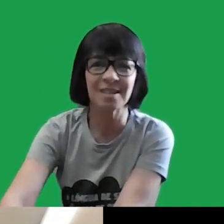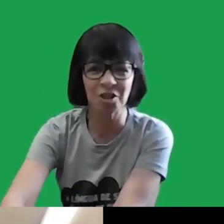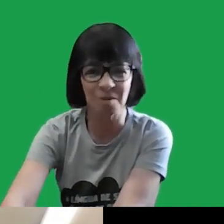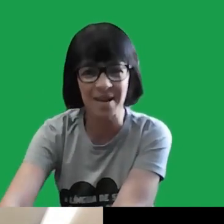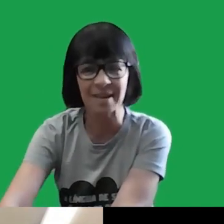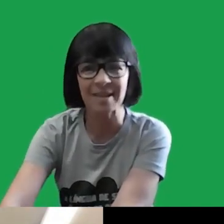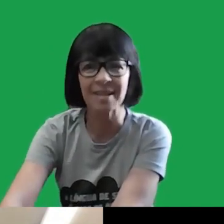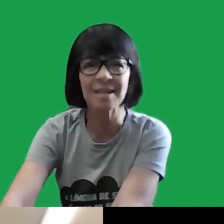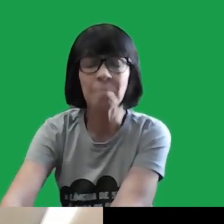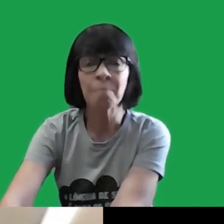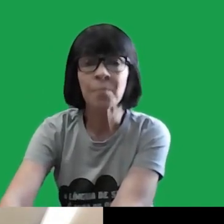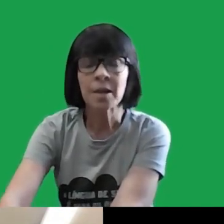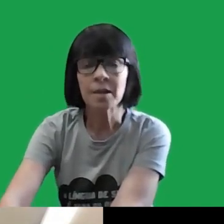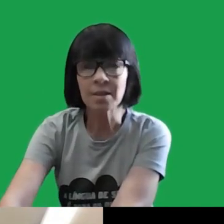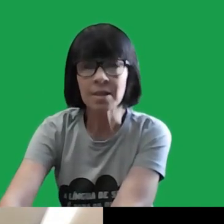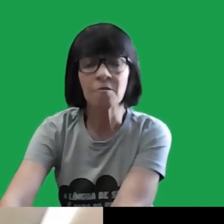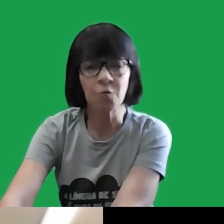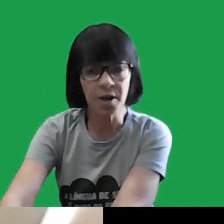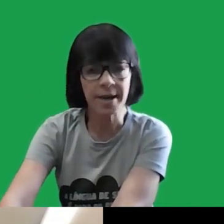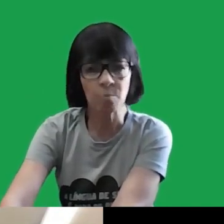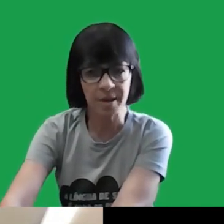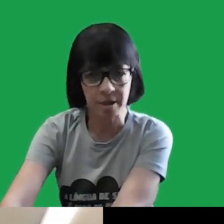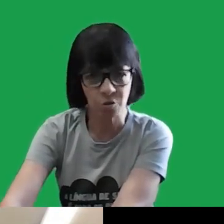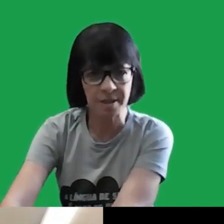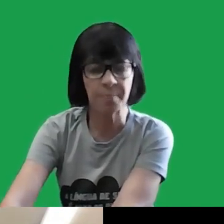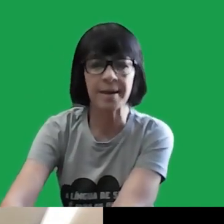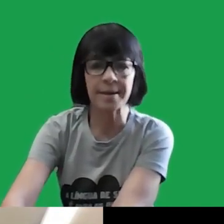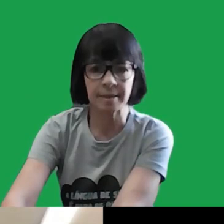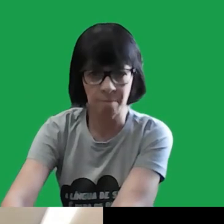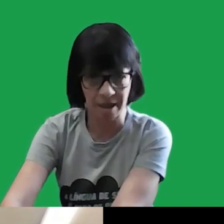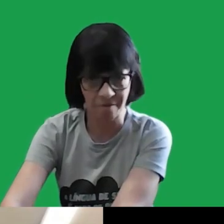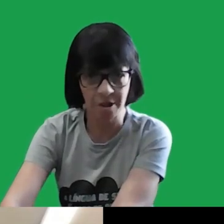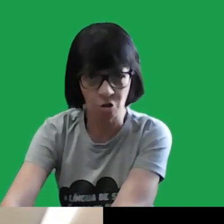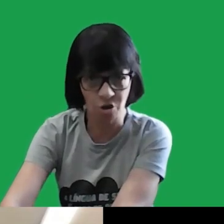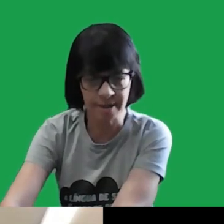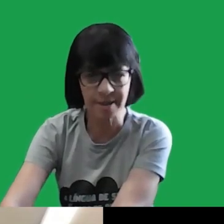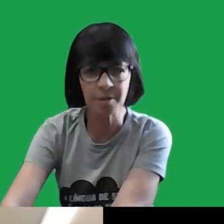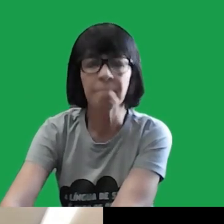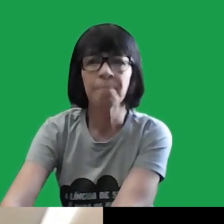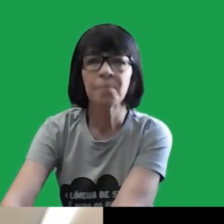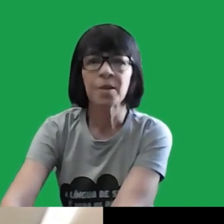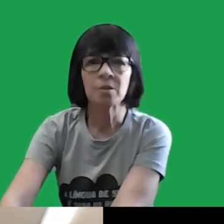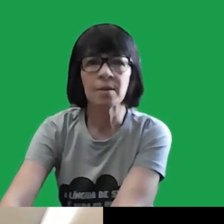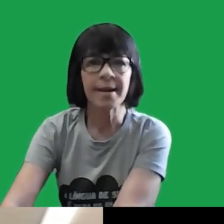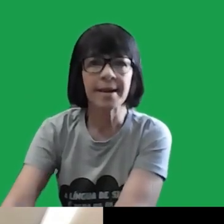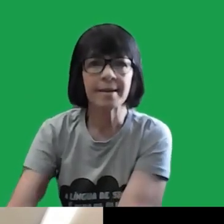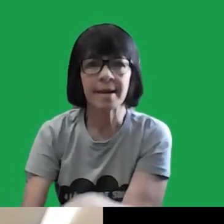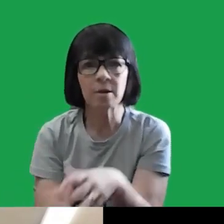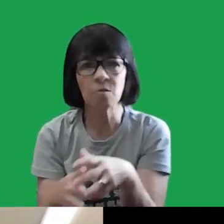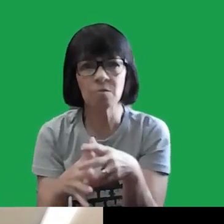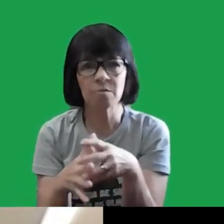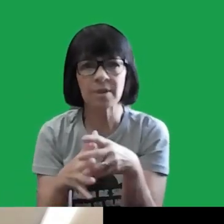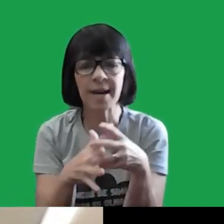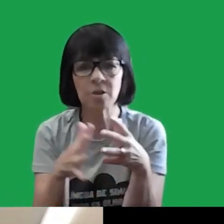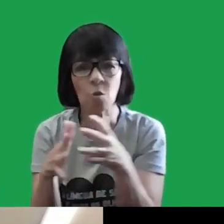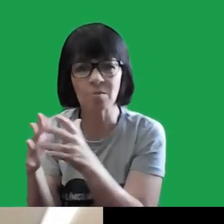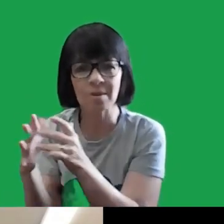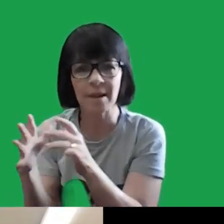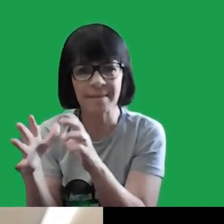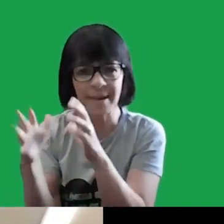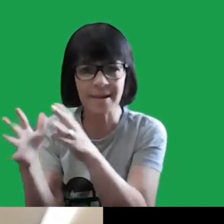pessoas e chamei a Aline. Então, assim, foi realmente uma experiência maravilhosa.